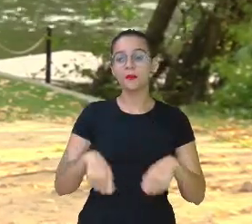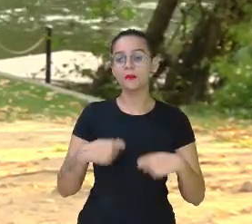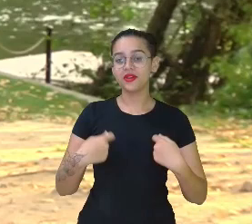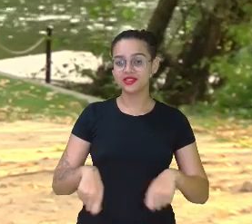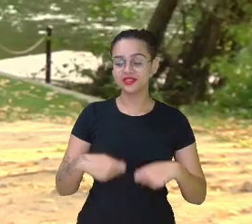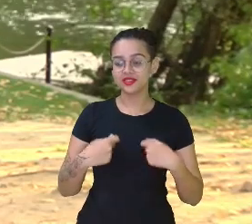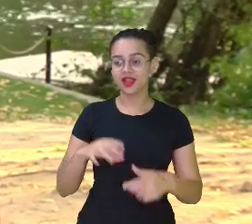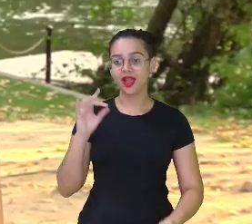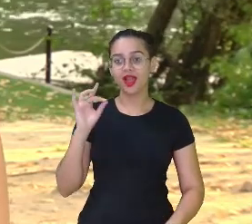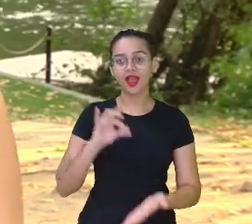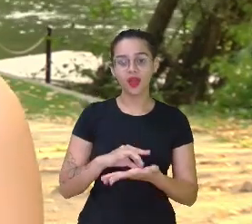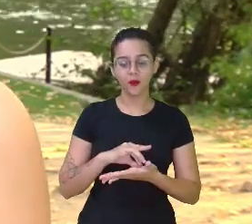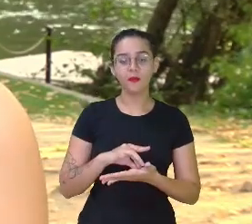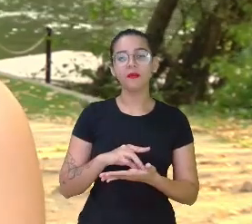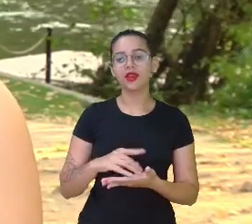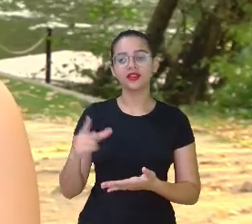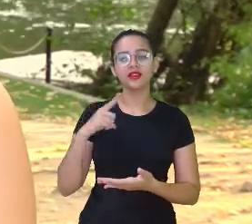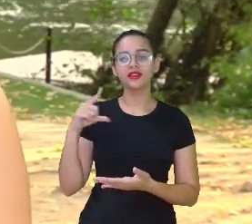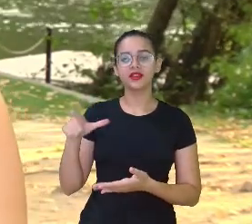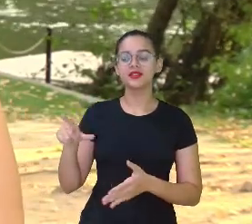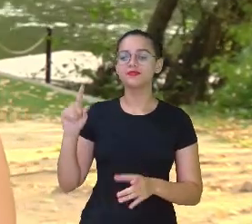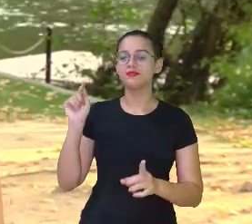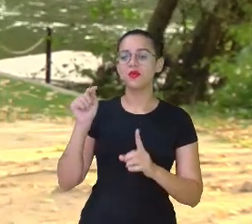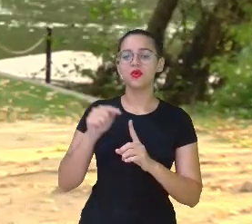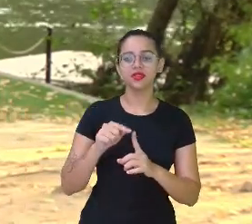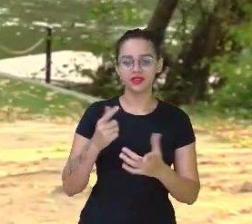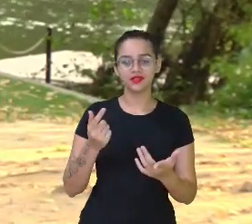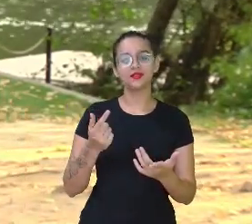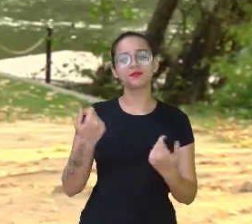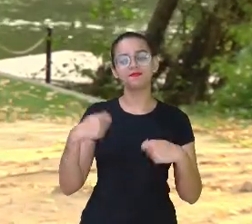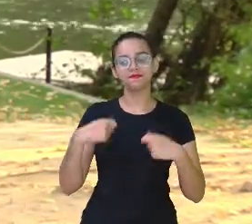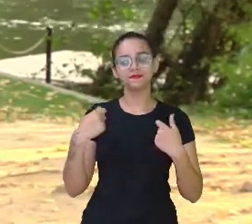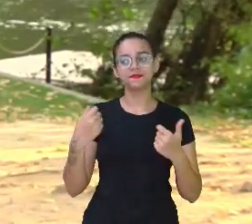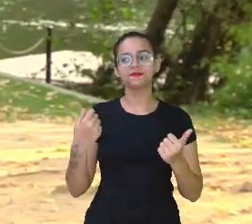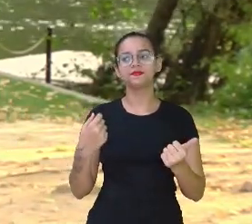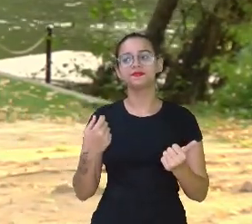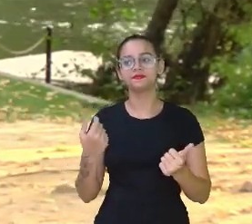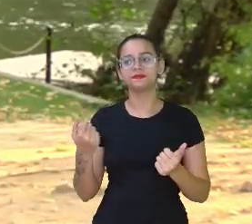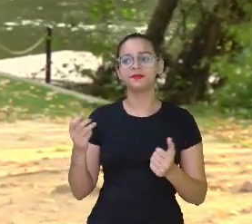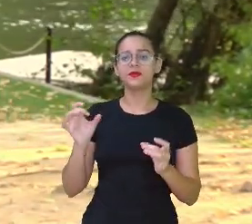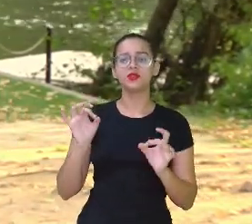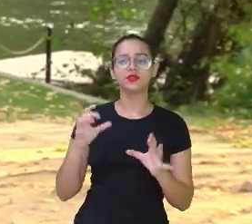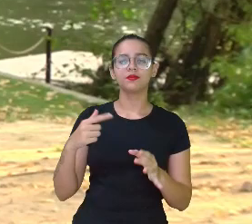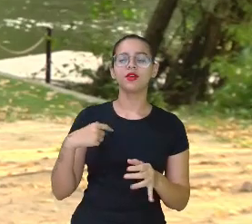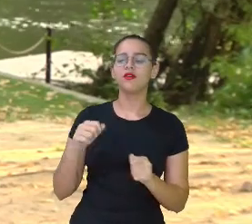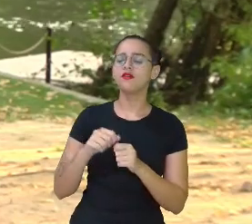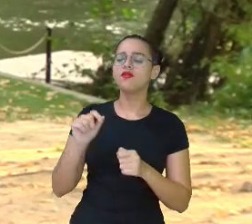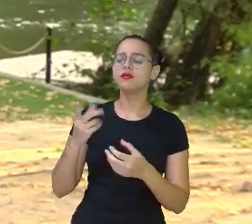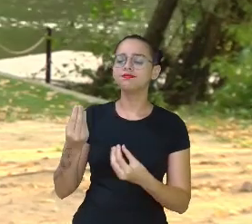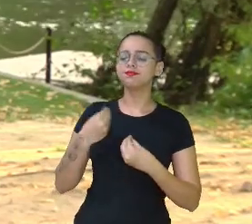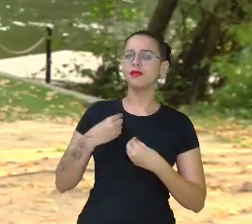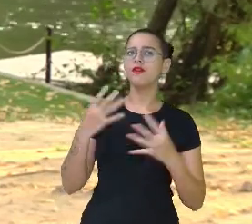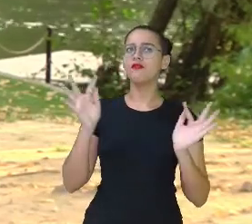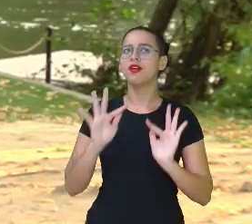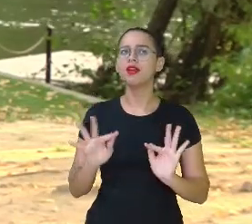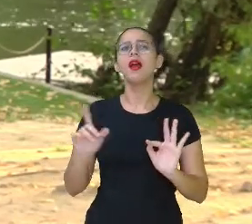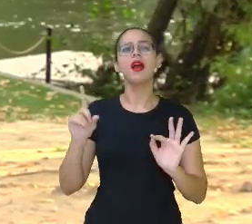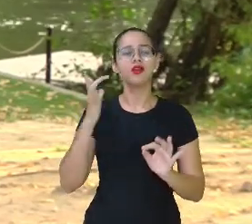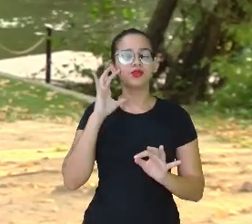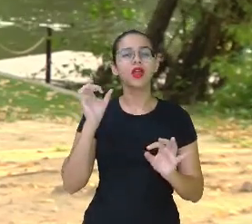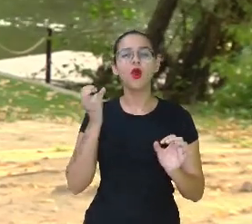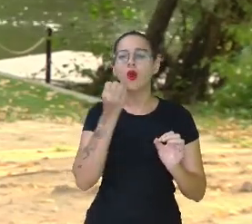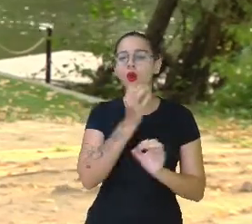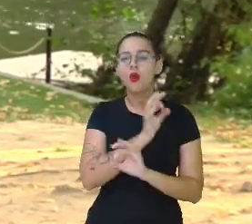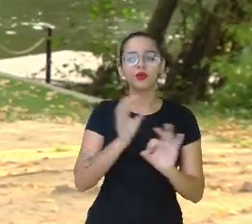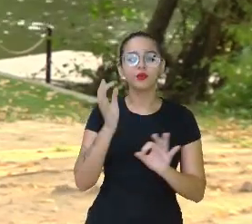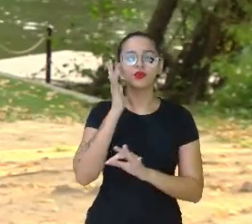precisava realmente ter esse motivo, sabe? Eu precisava só... Desde que eu faça algo que me deixe feliz, eu acho que isso é o suficiente como um